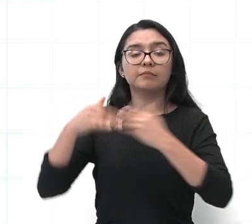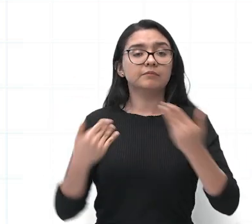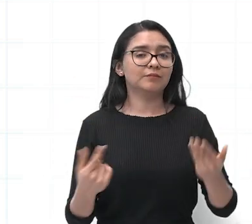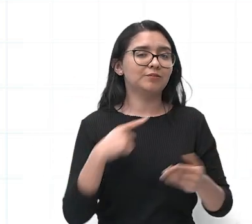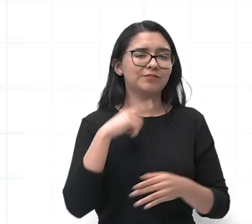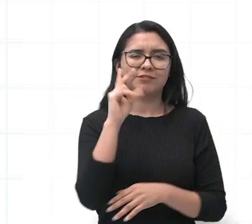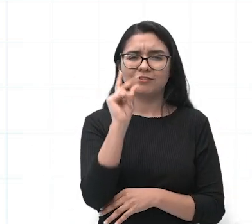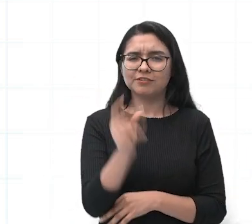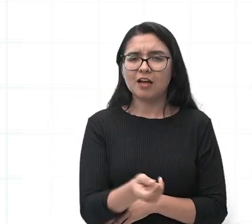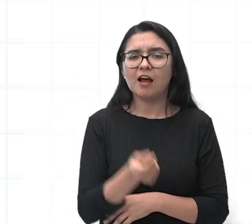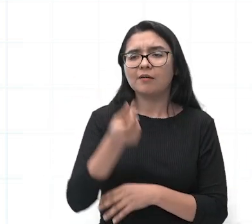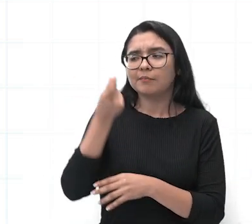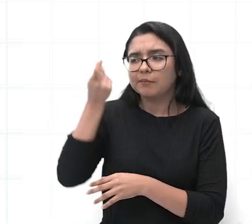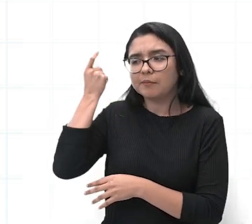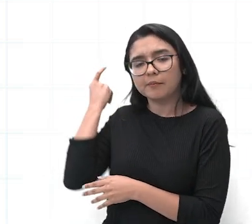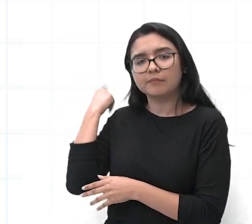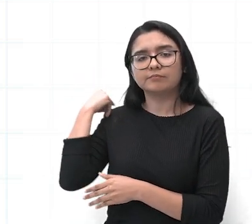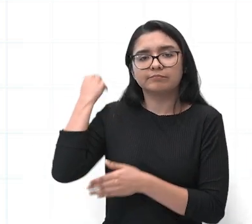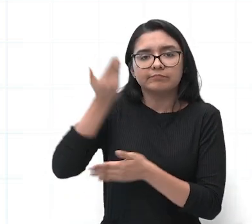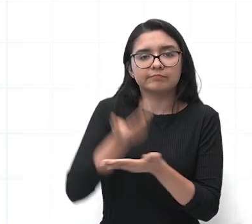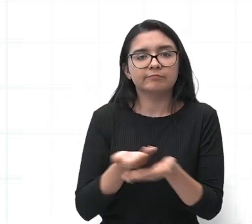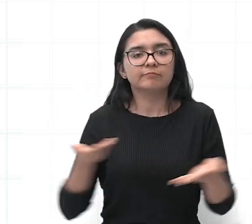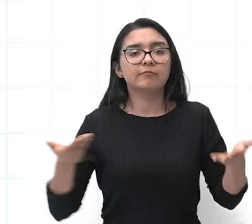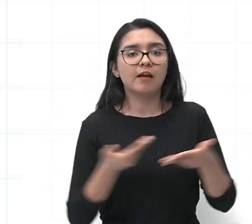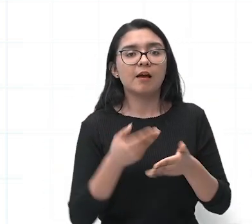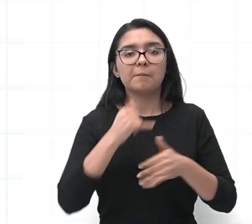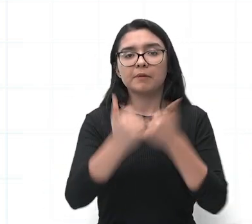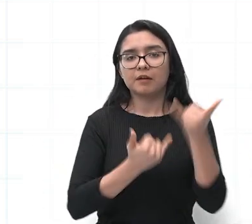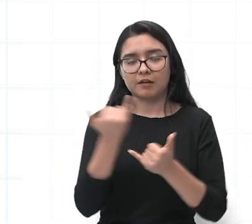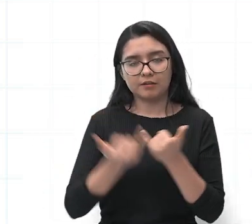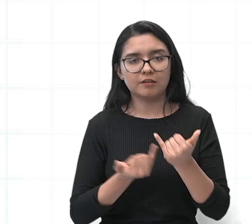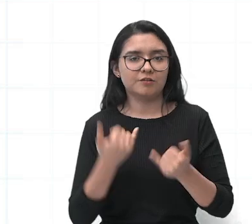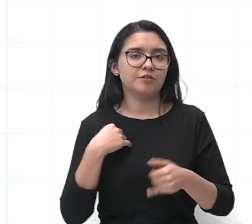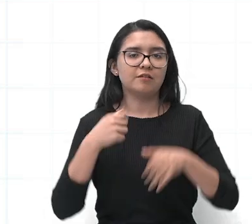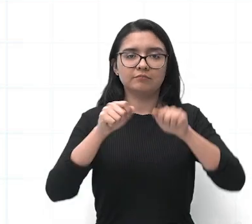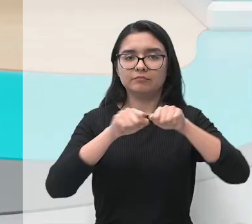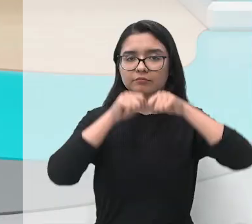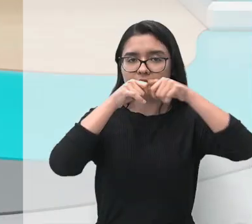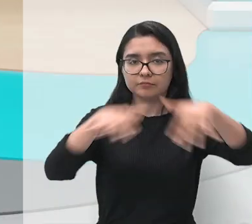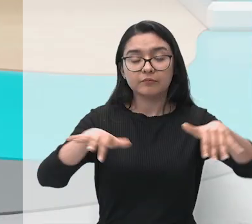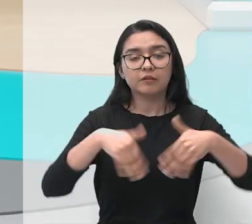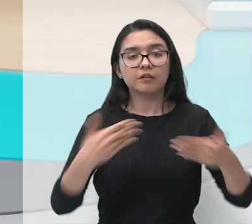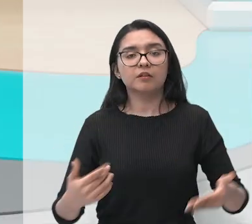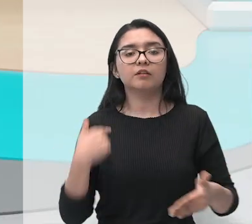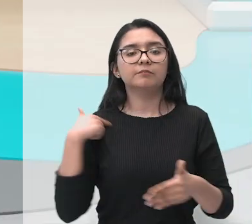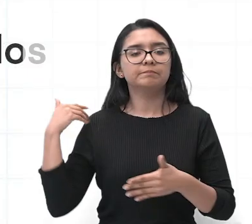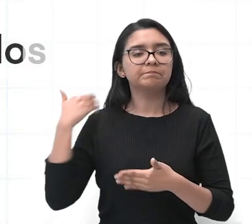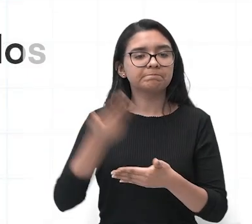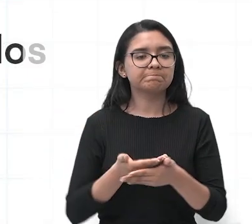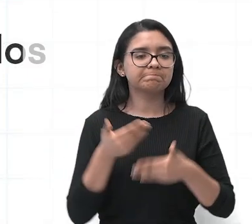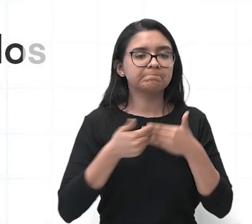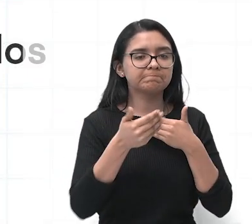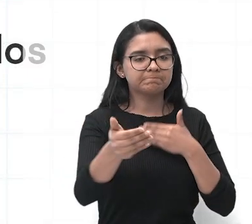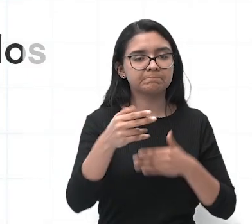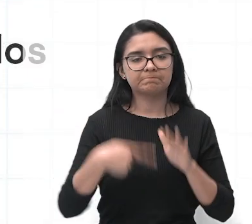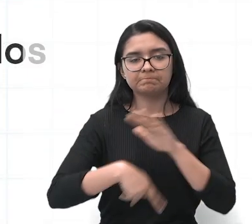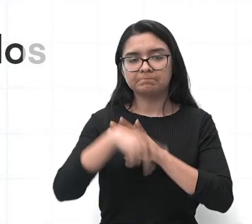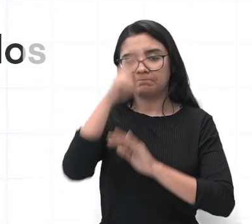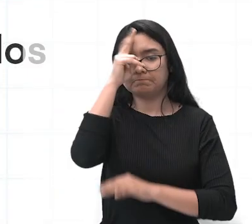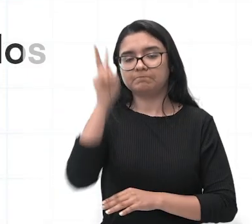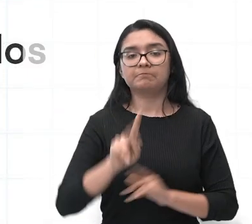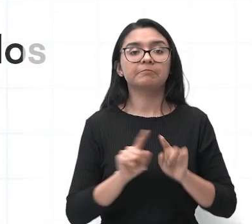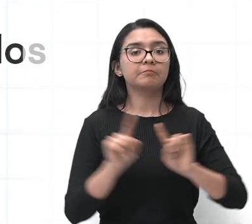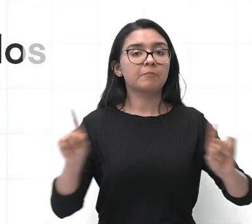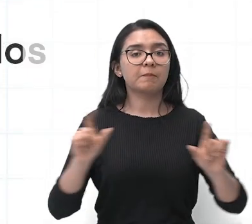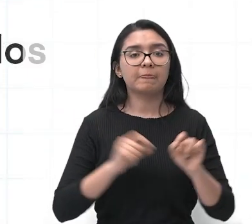bastante tempo, né, que a manja já está aqui entre nós. Prosseguindo na história, vamos lá. Mas